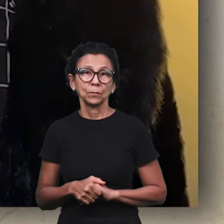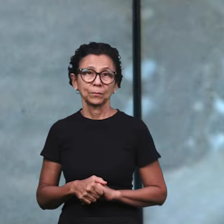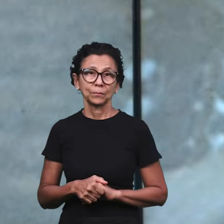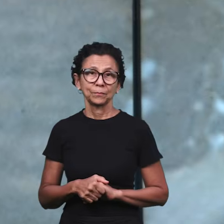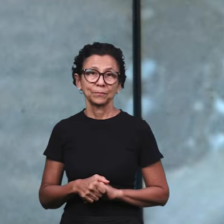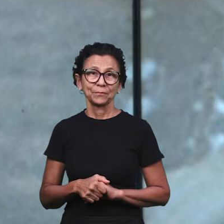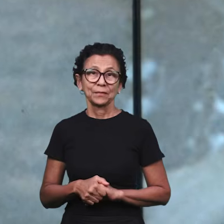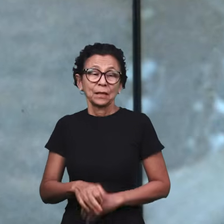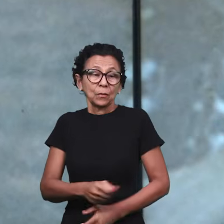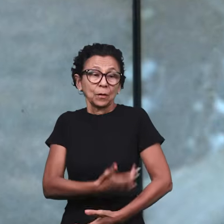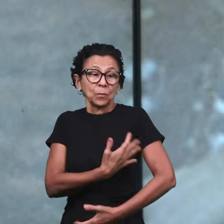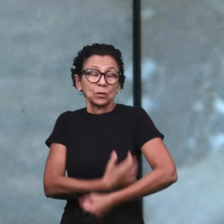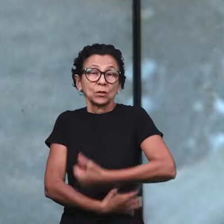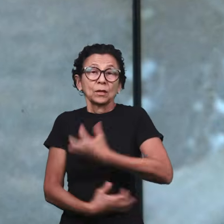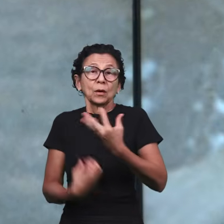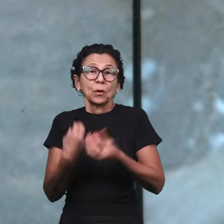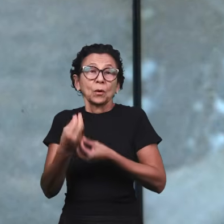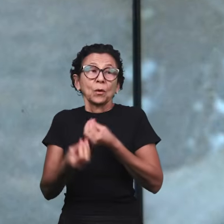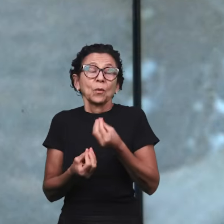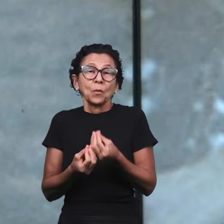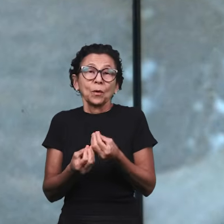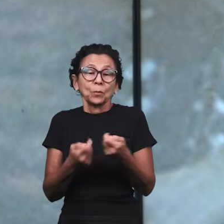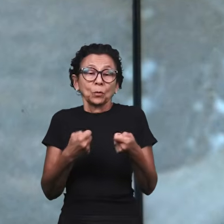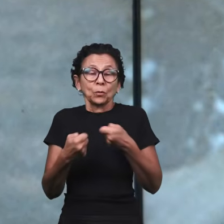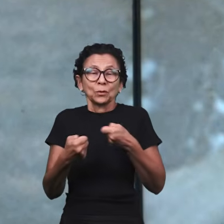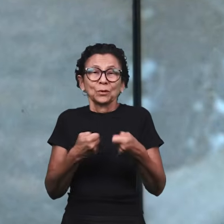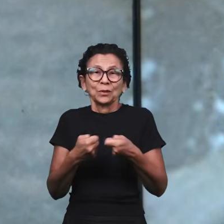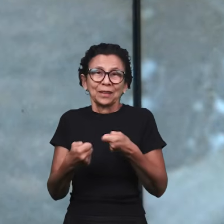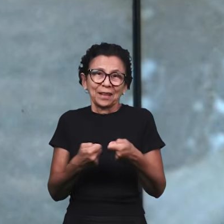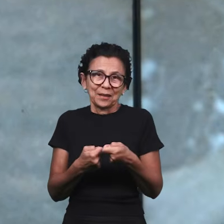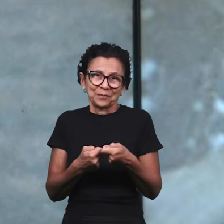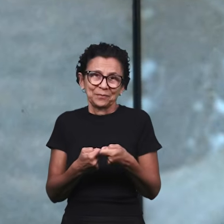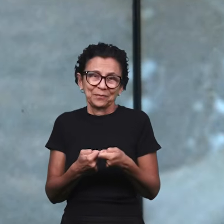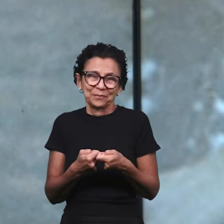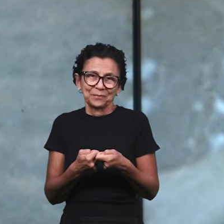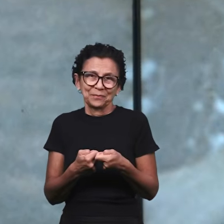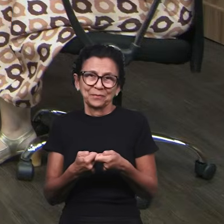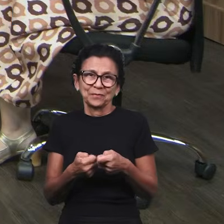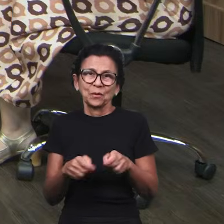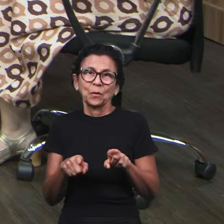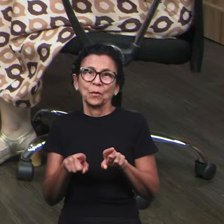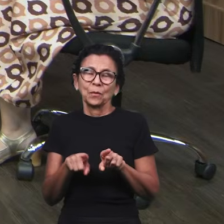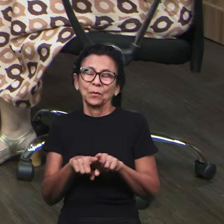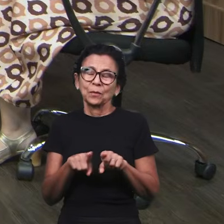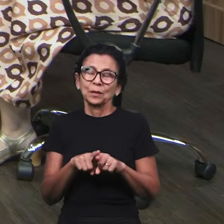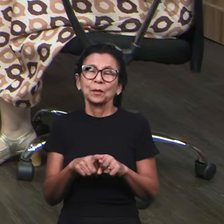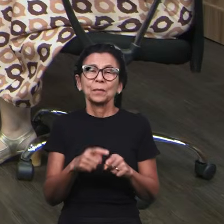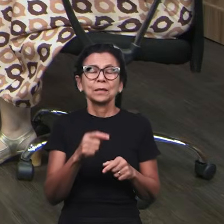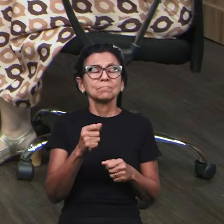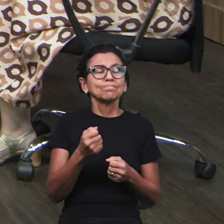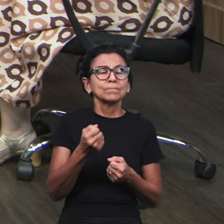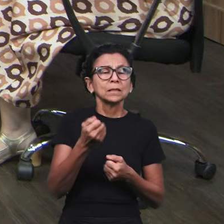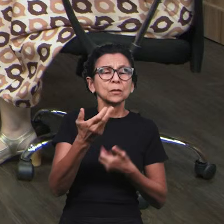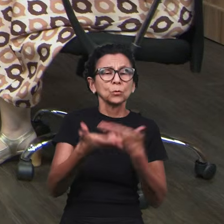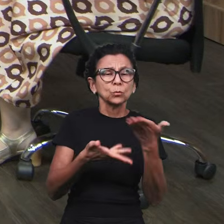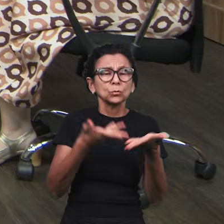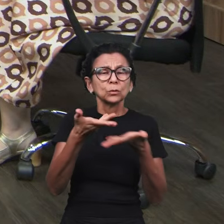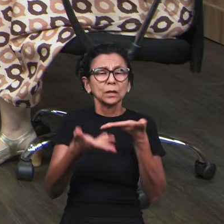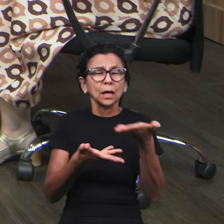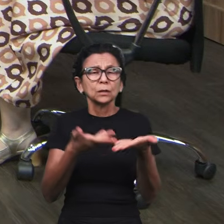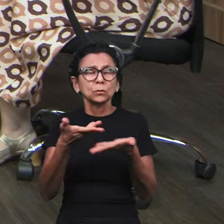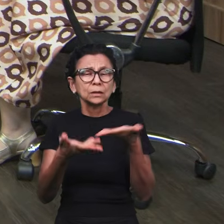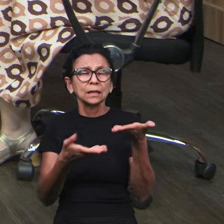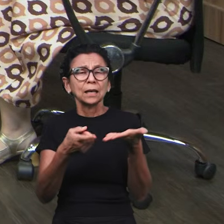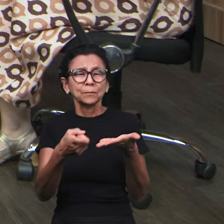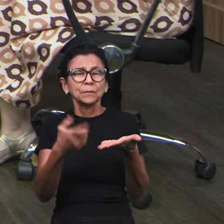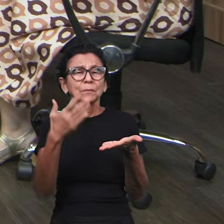paliativos? Obrigado, Renata. E um abraço aos irmãos aí em Chapecó, Santa Catarina. Pastor Eduardo, uma situação, né, um